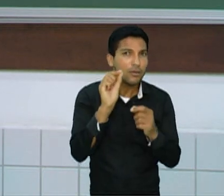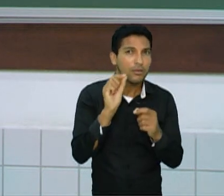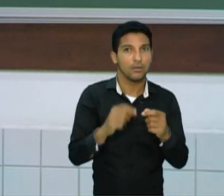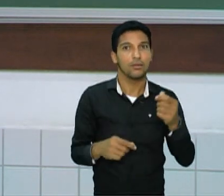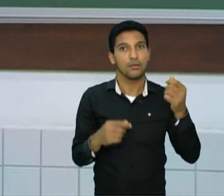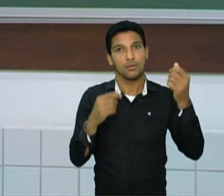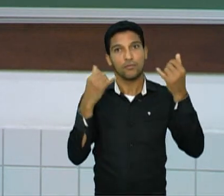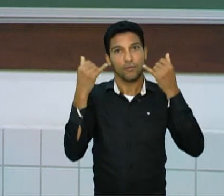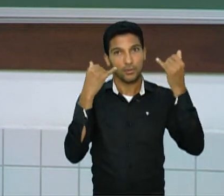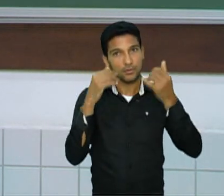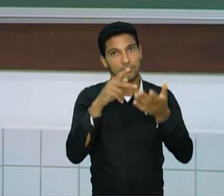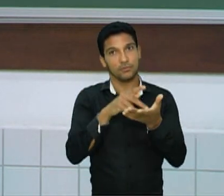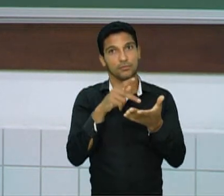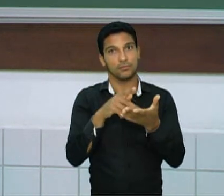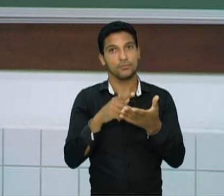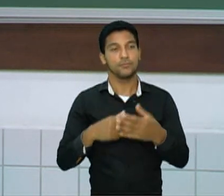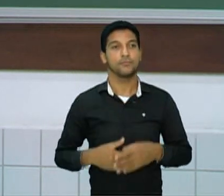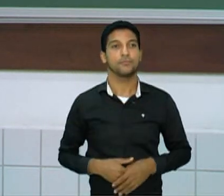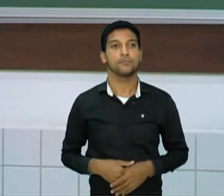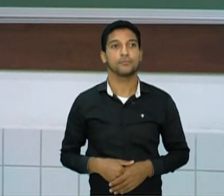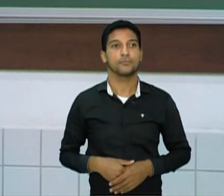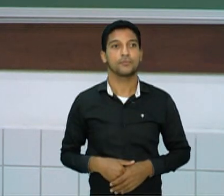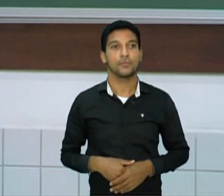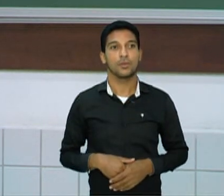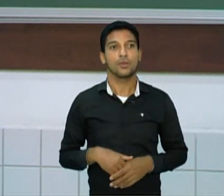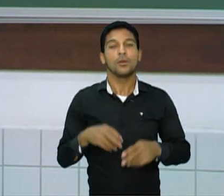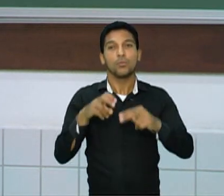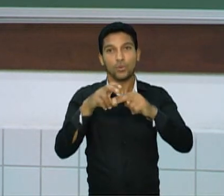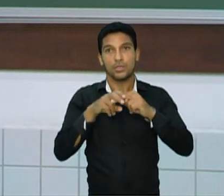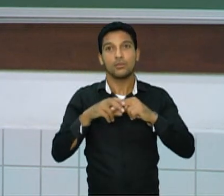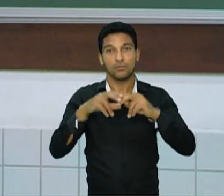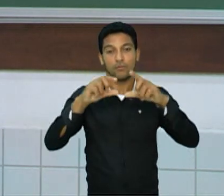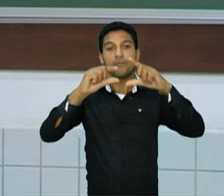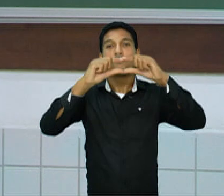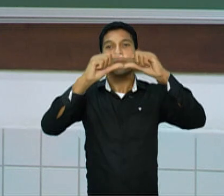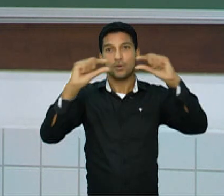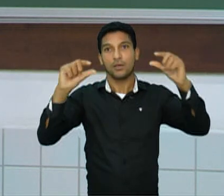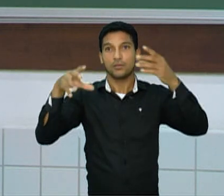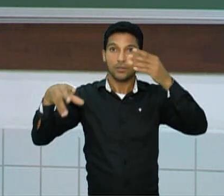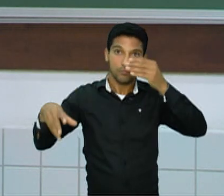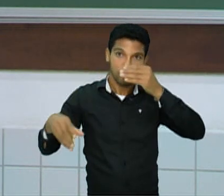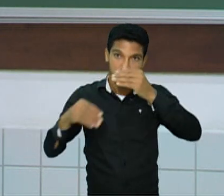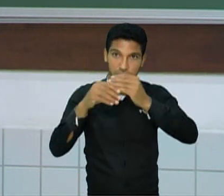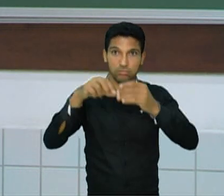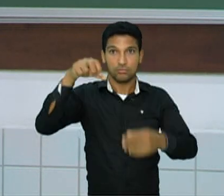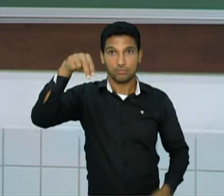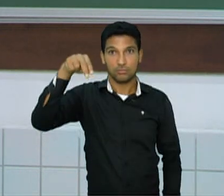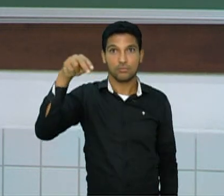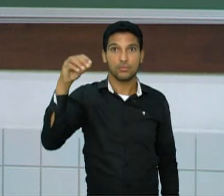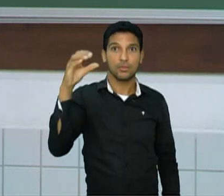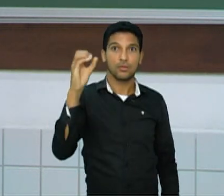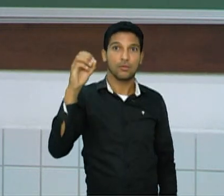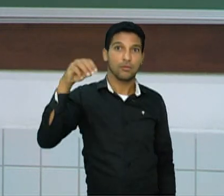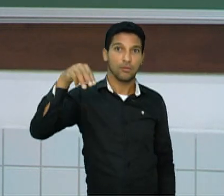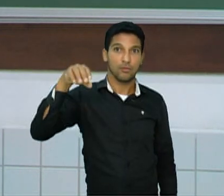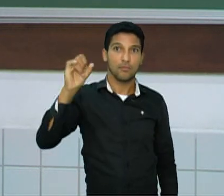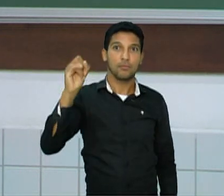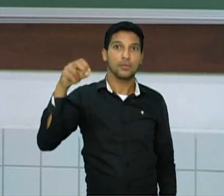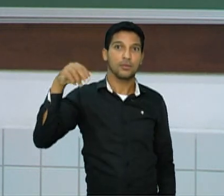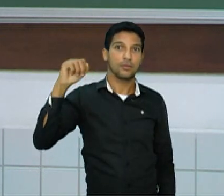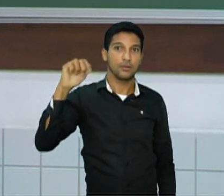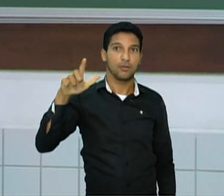Por isso que ela é uma completiva nominal. A indireta que a gente viu lá no outro, ó, o lembrar. Lembrar de